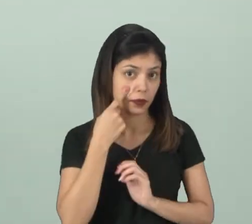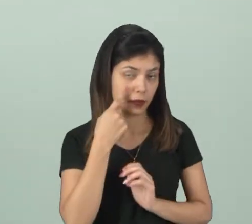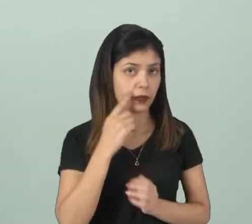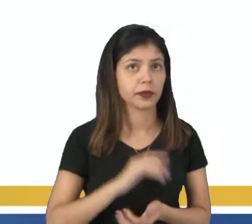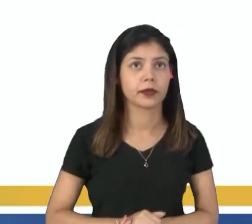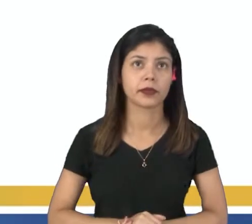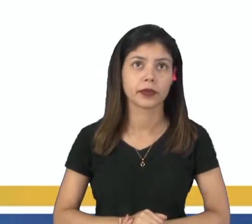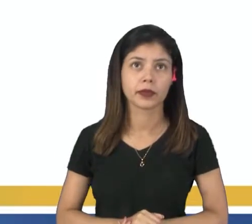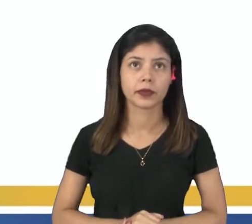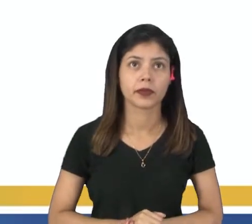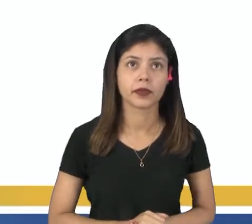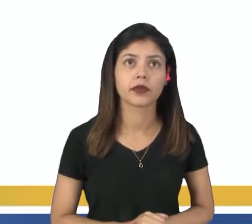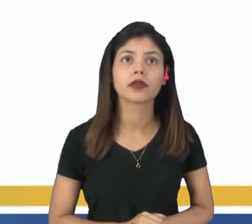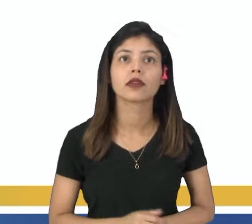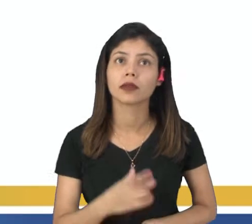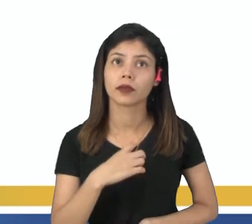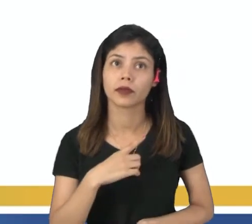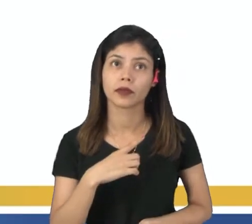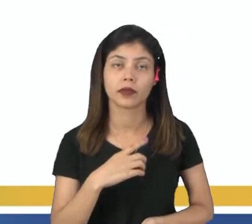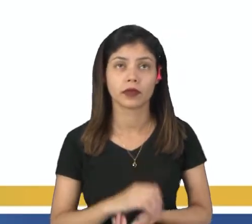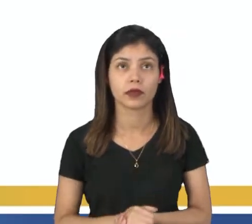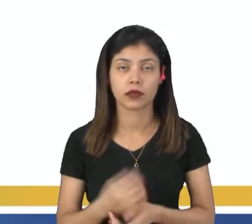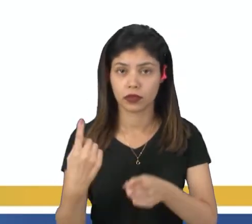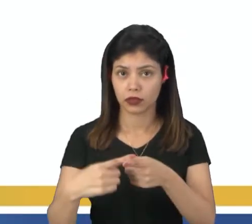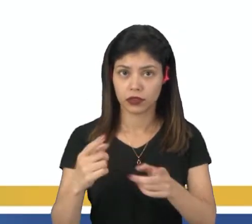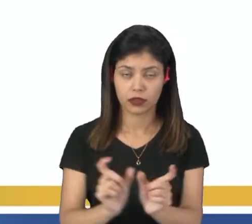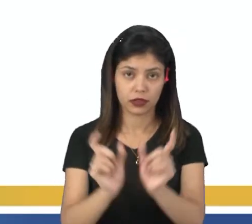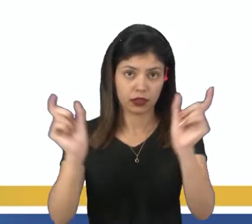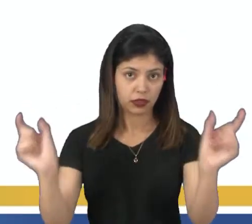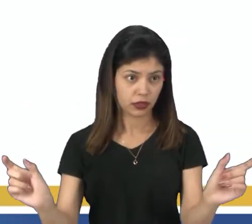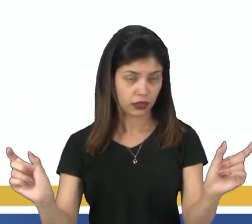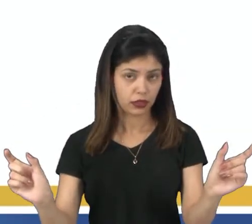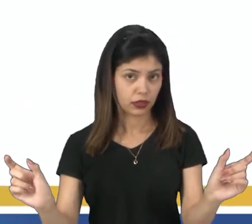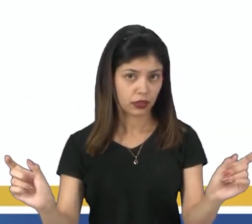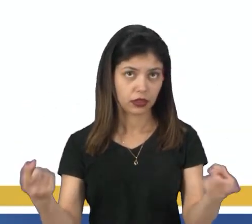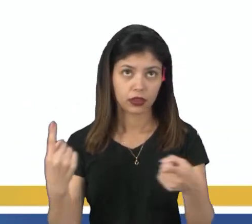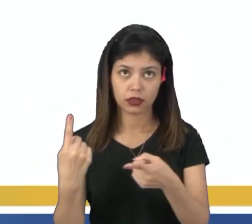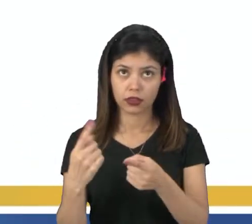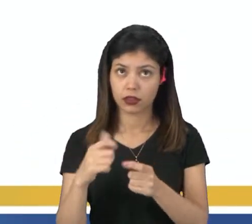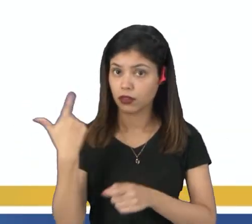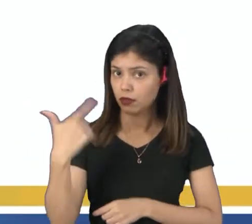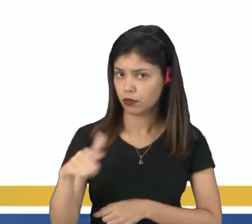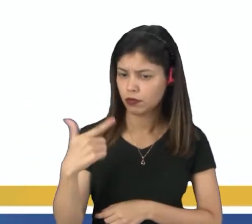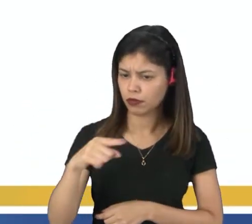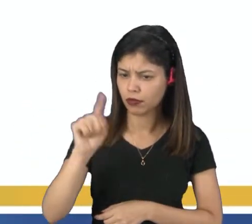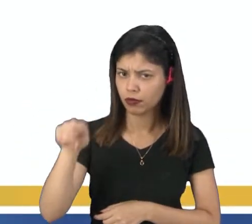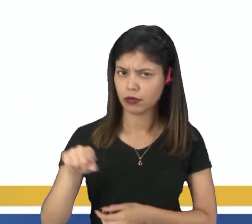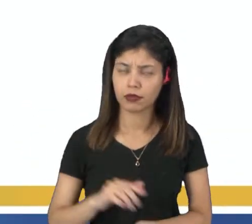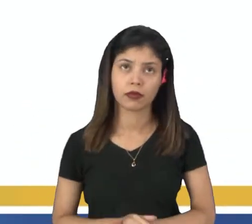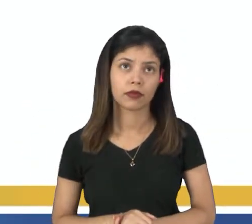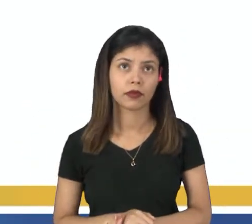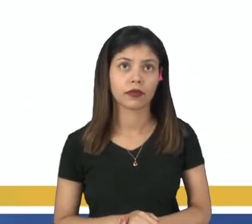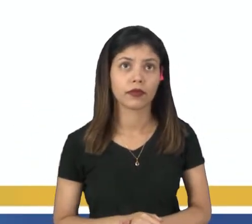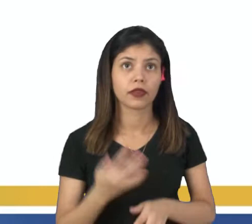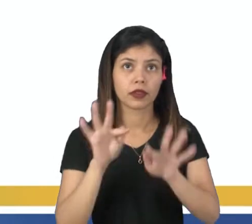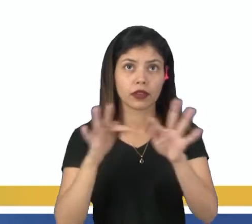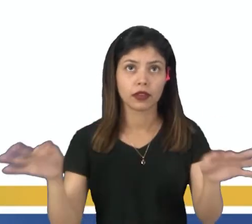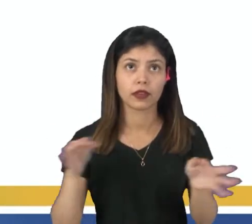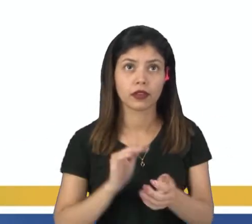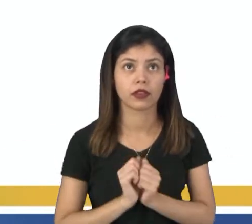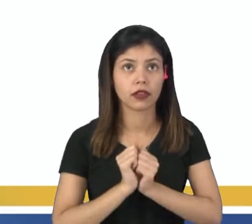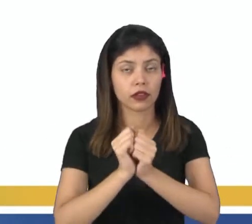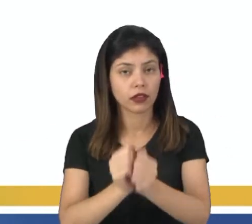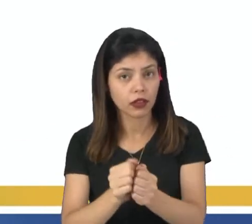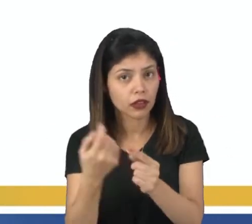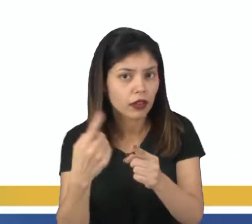Observe. Temos aqui porquê separado e sem acento. E temos a frase que carrega